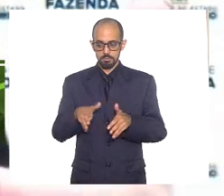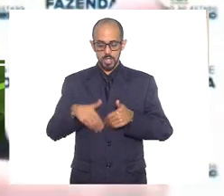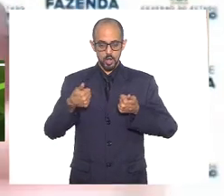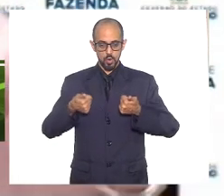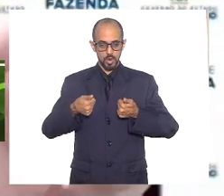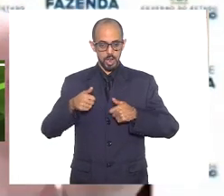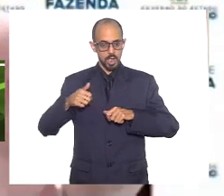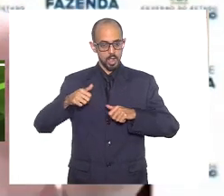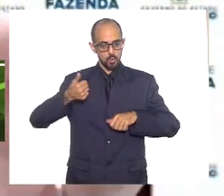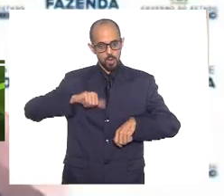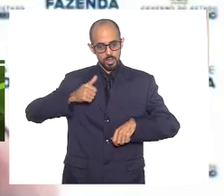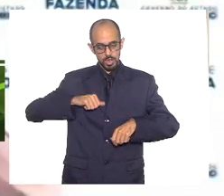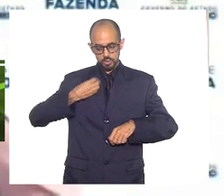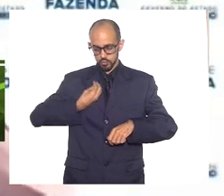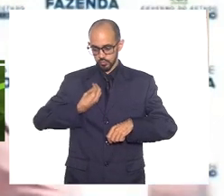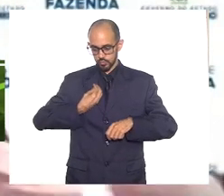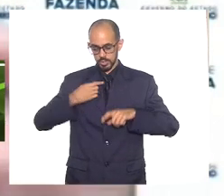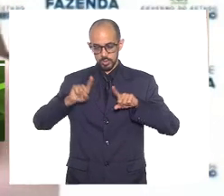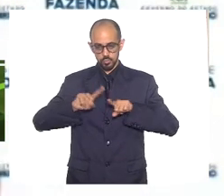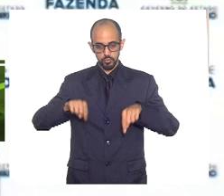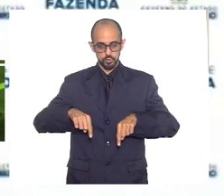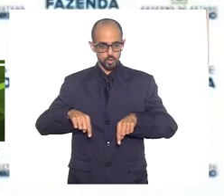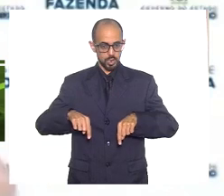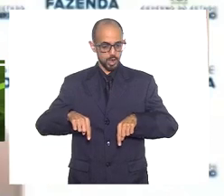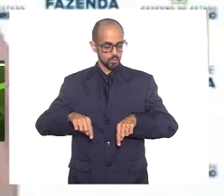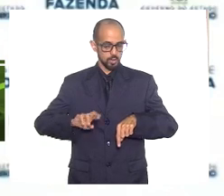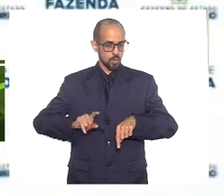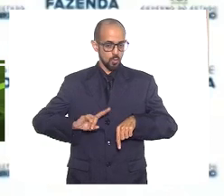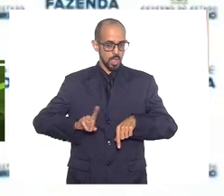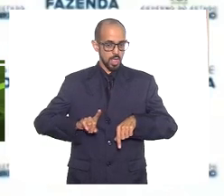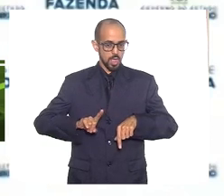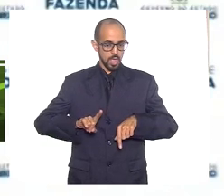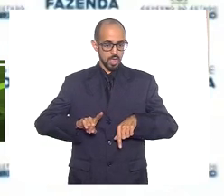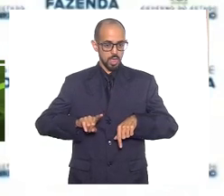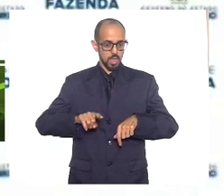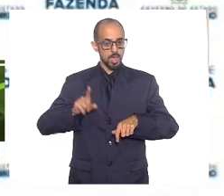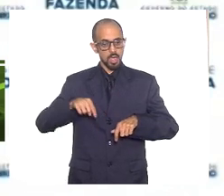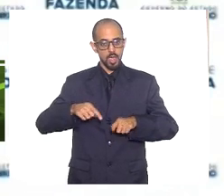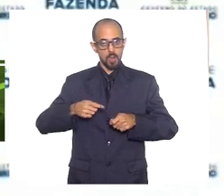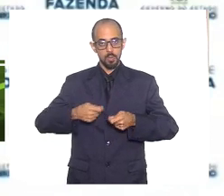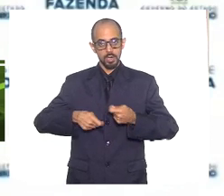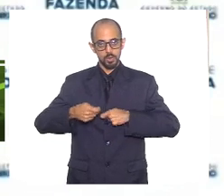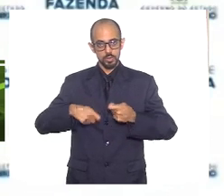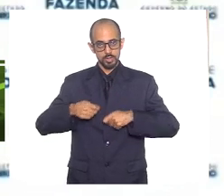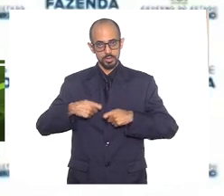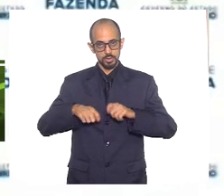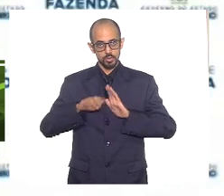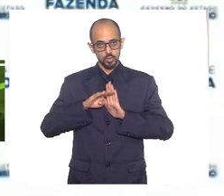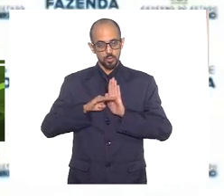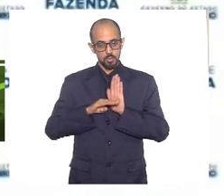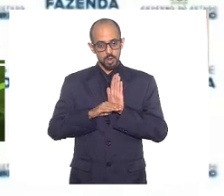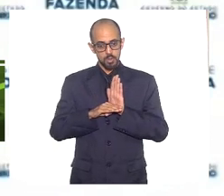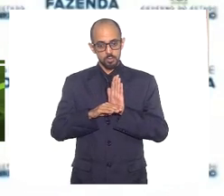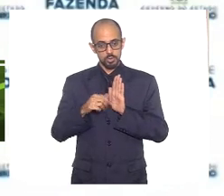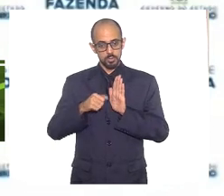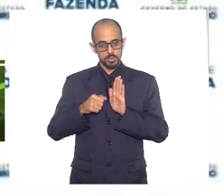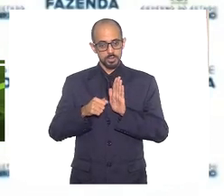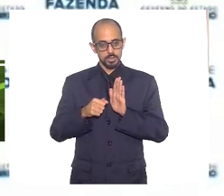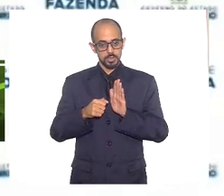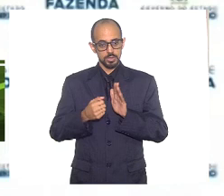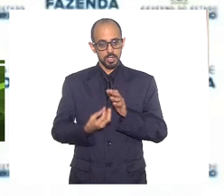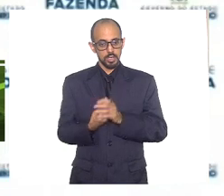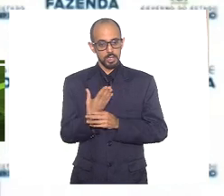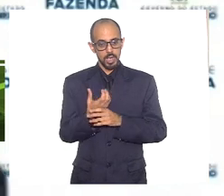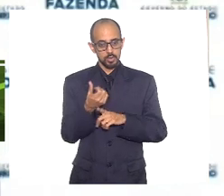também está previsto, mas isso é um processo de negociação no plano que vai ser estabelecido nos próximos